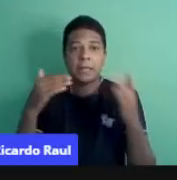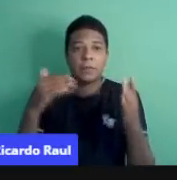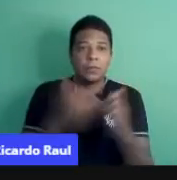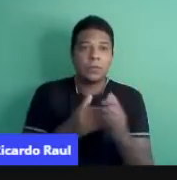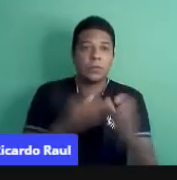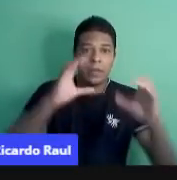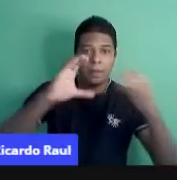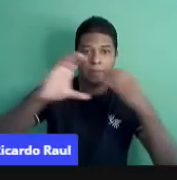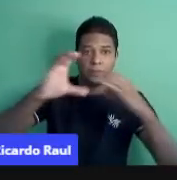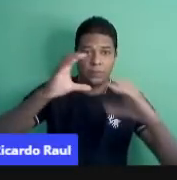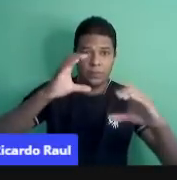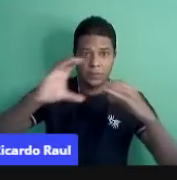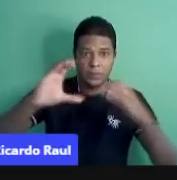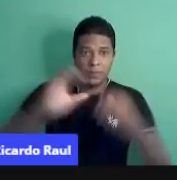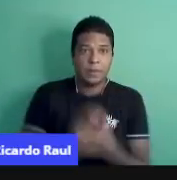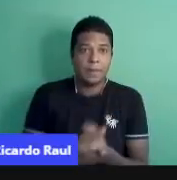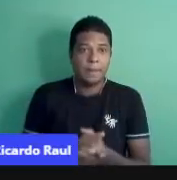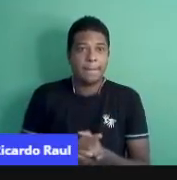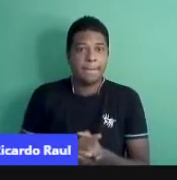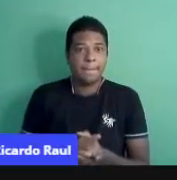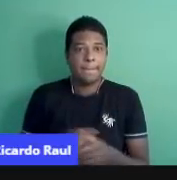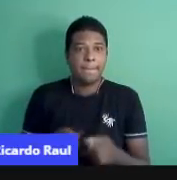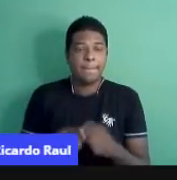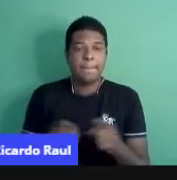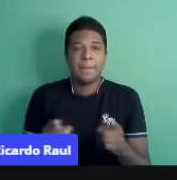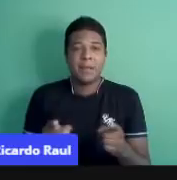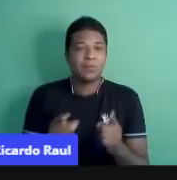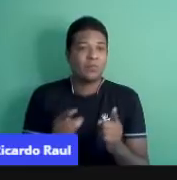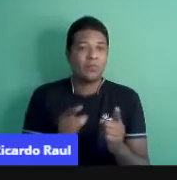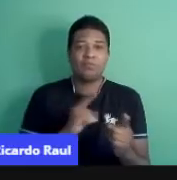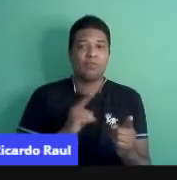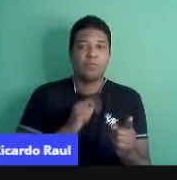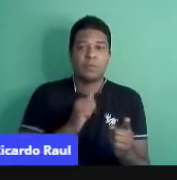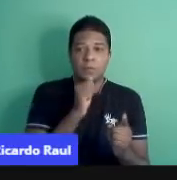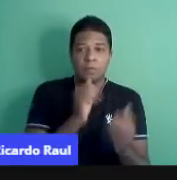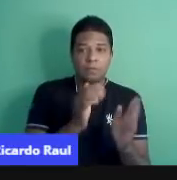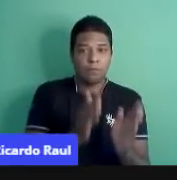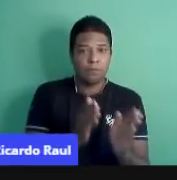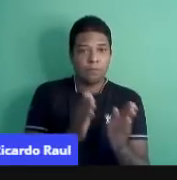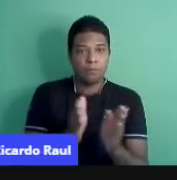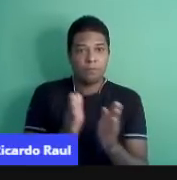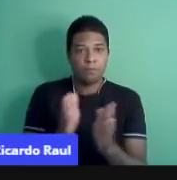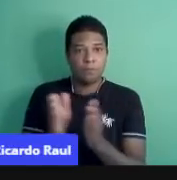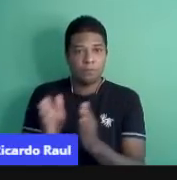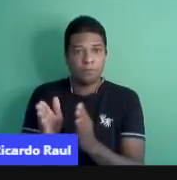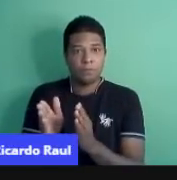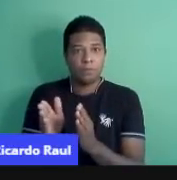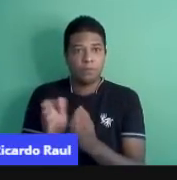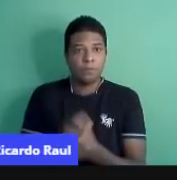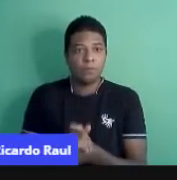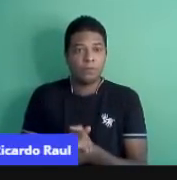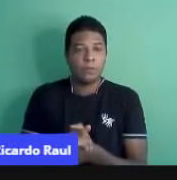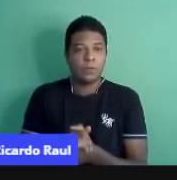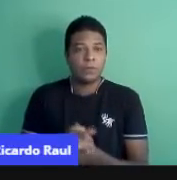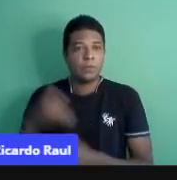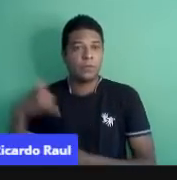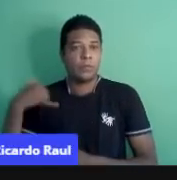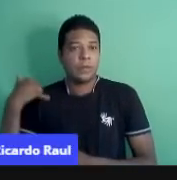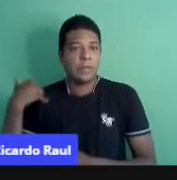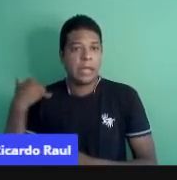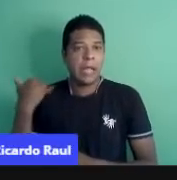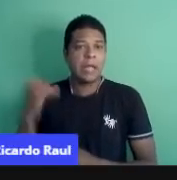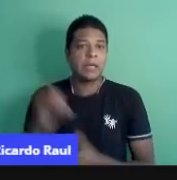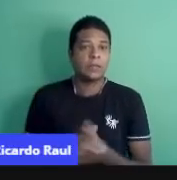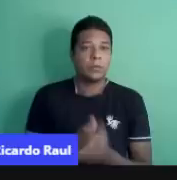música. Porém, ele não era dividido por faixas etárias, ele era dividido